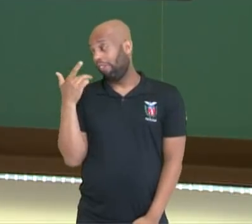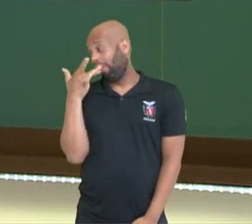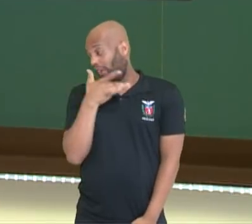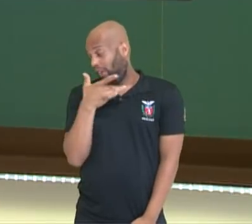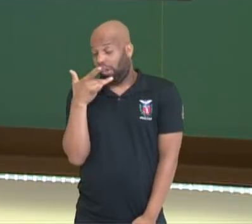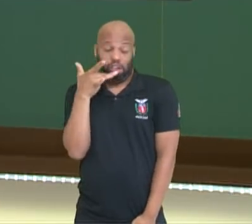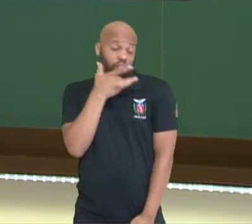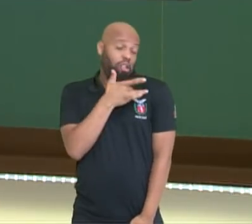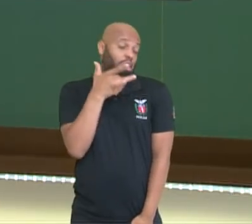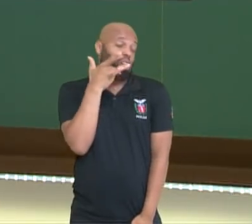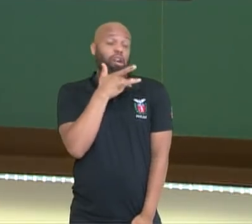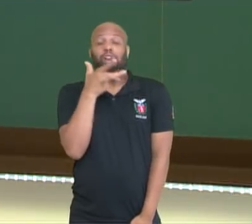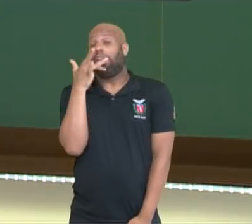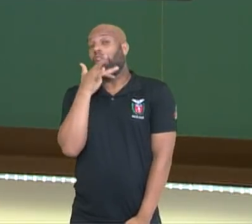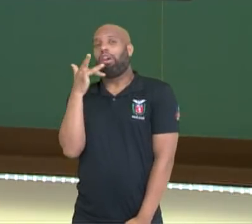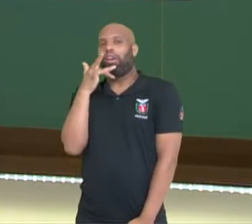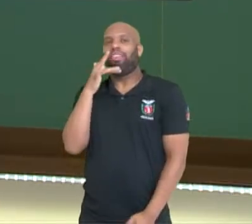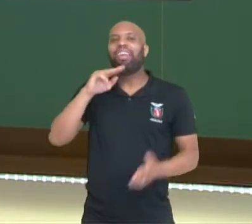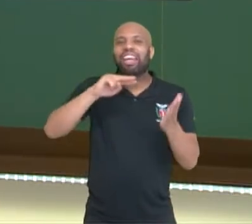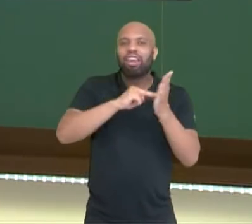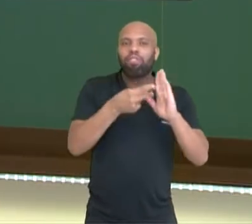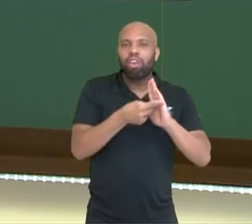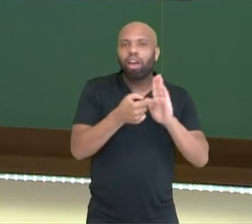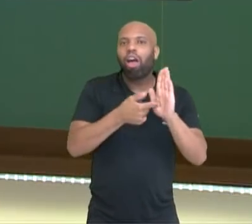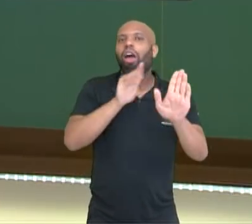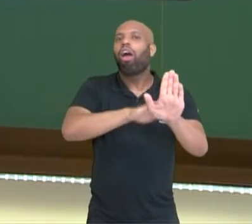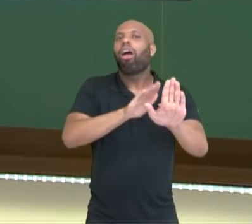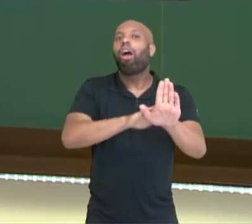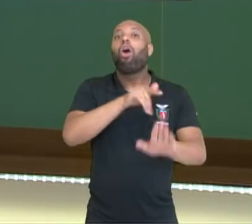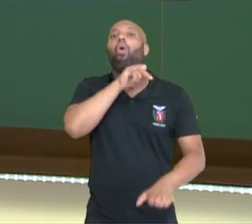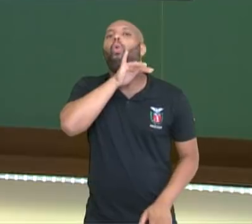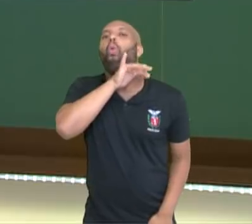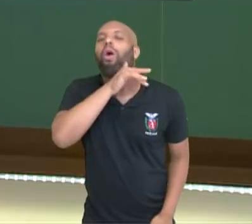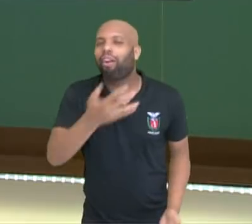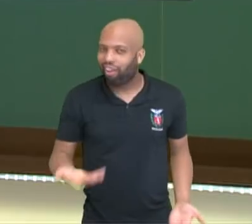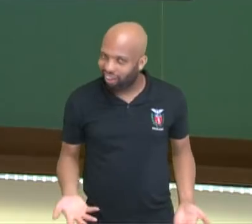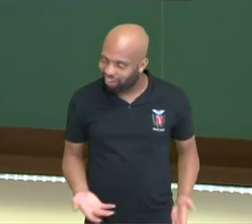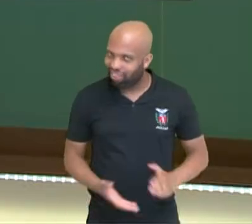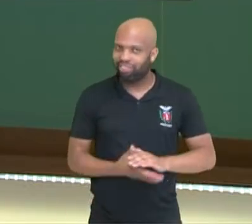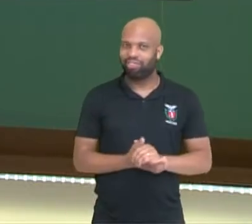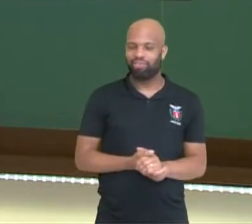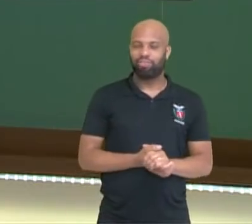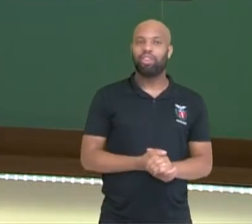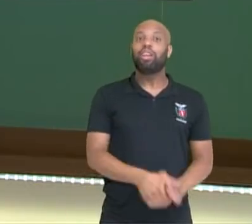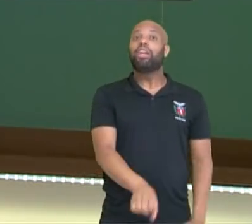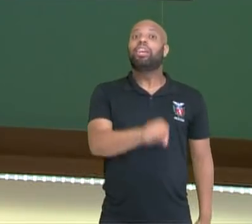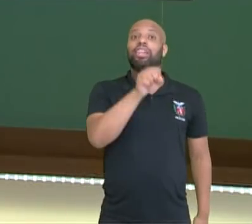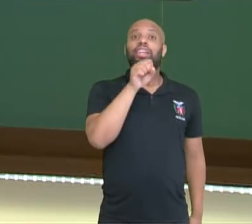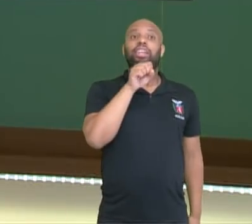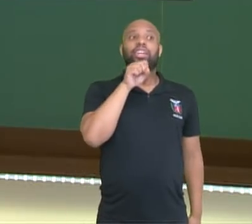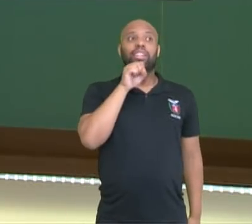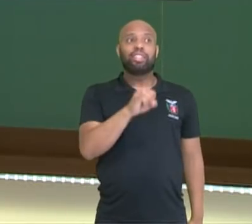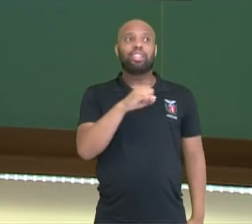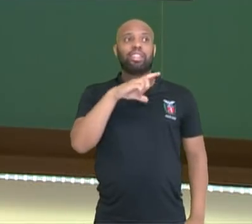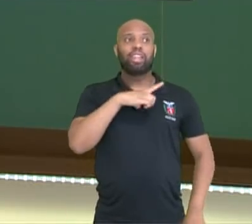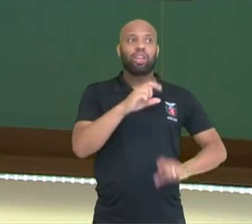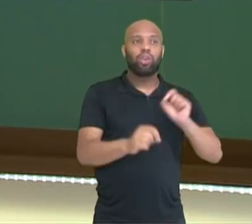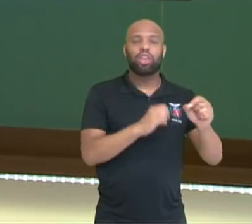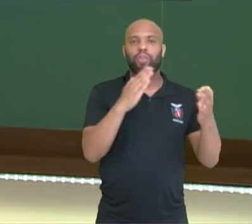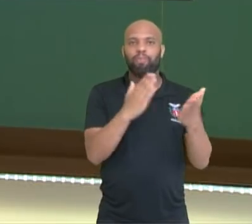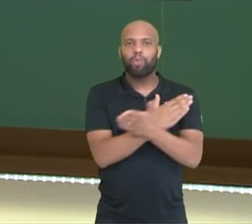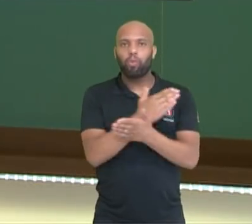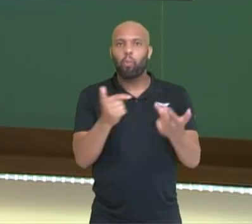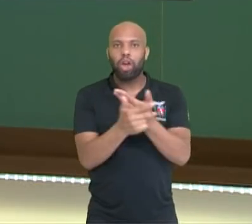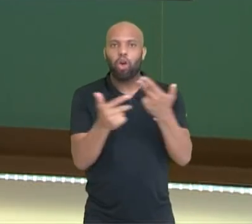paladar, essa fruta é ruim, né? Ao meu paladar. Quando surgem os neologismos, arcaísmos